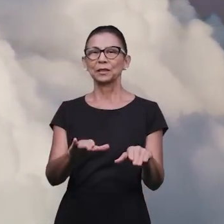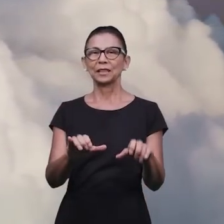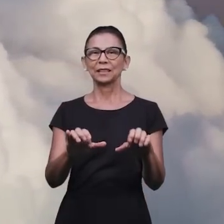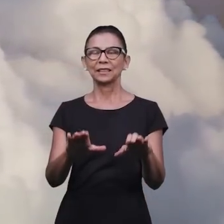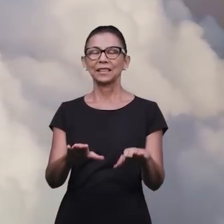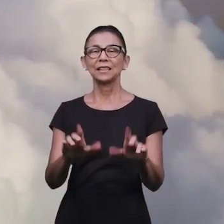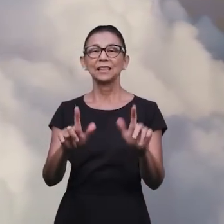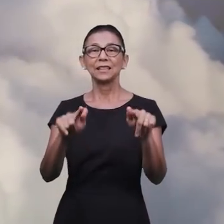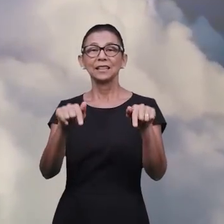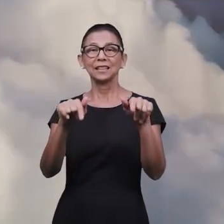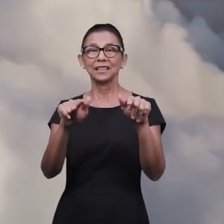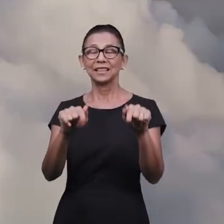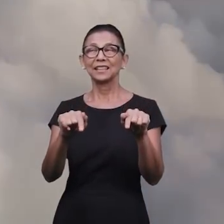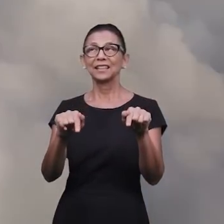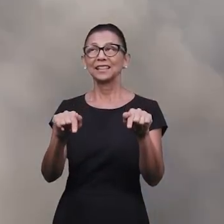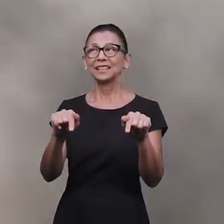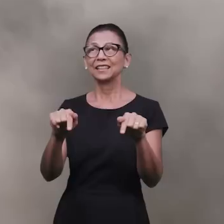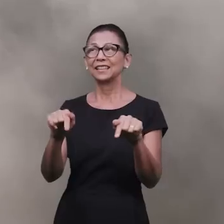Jesus,